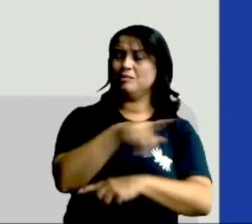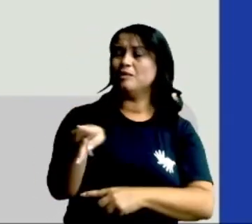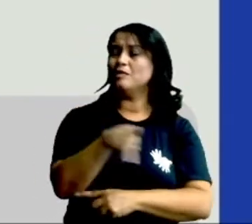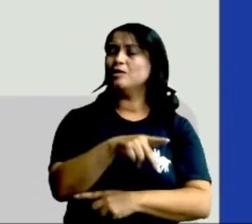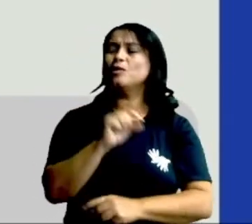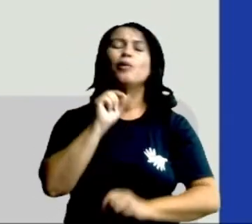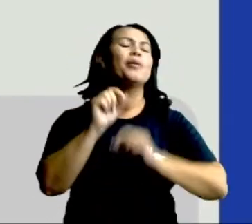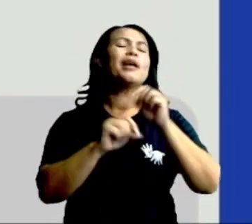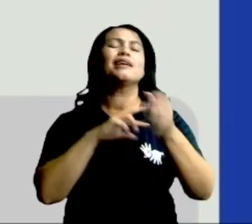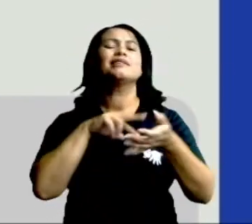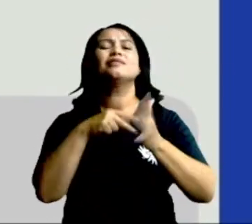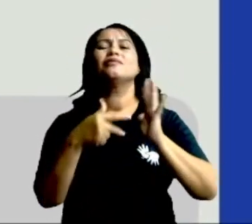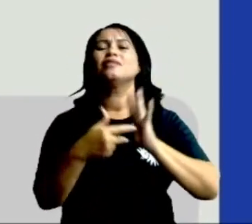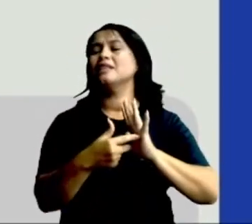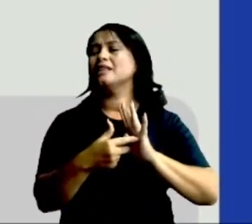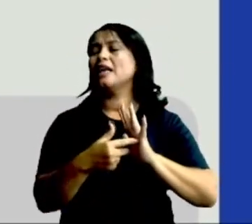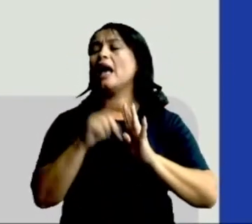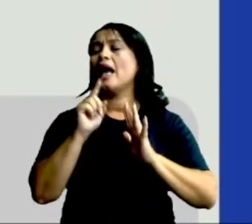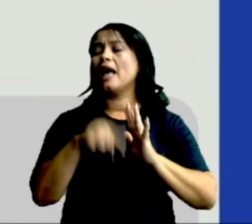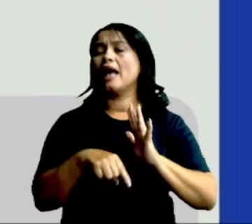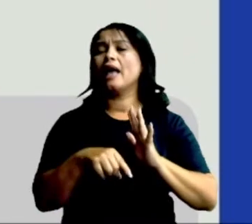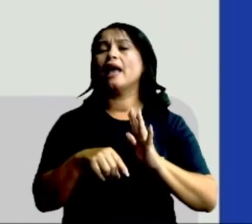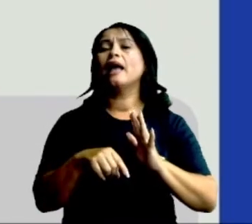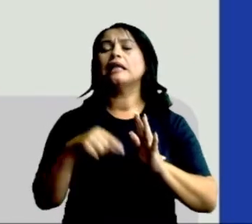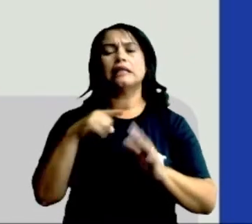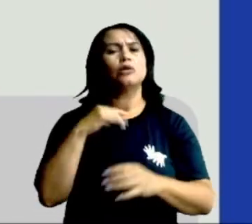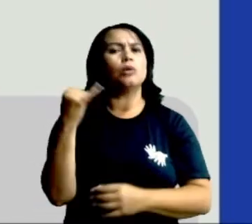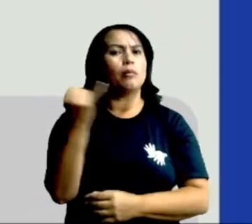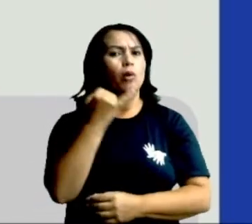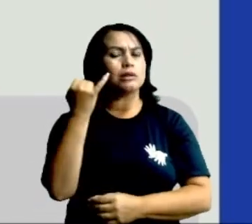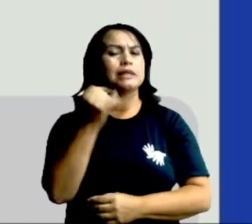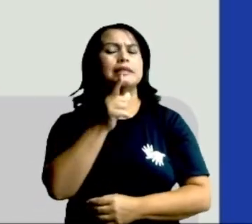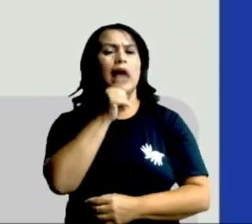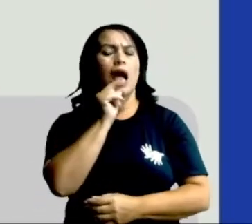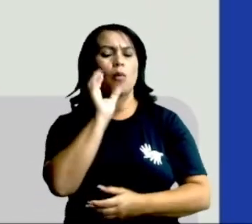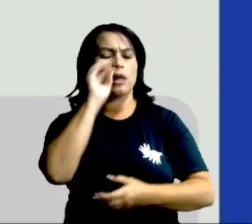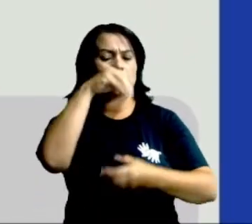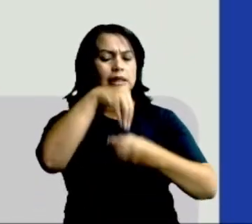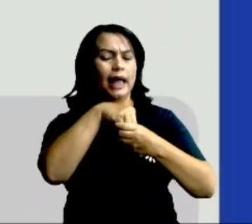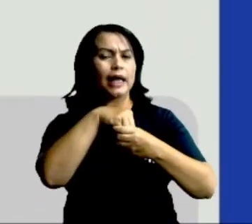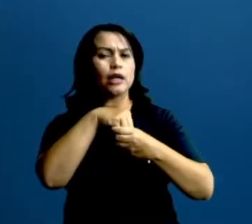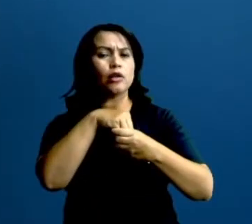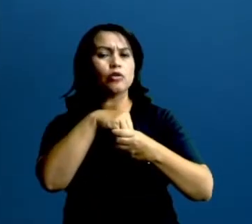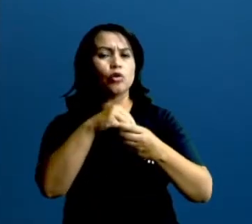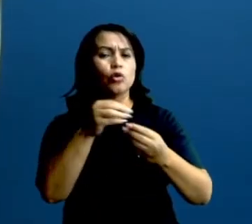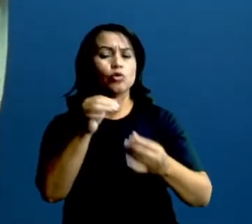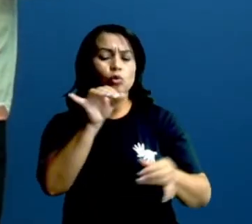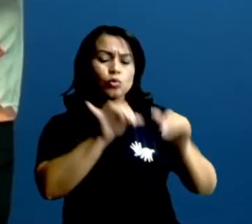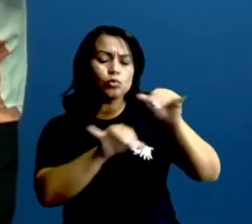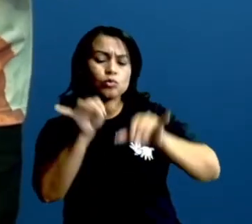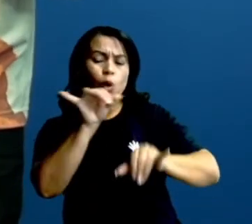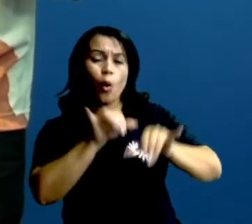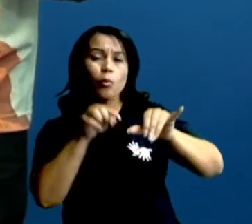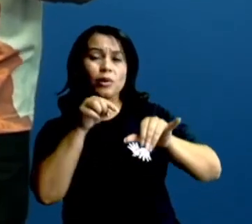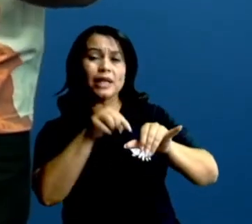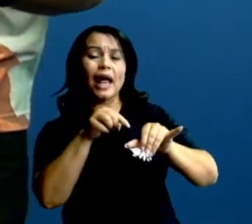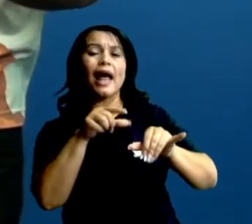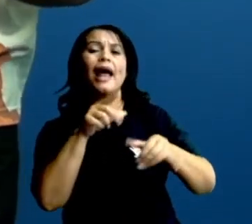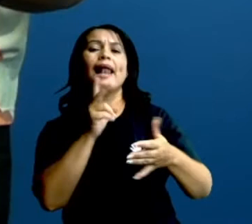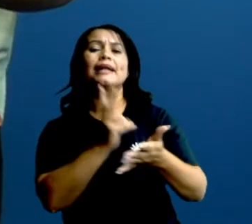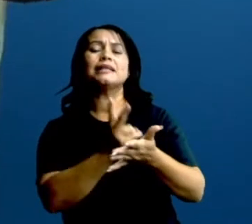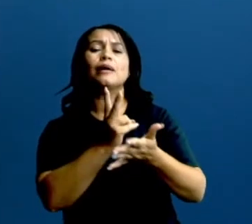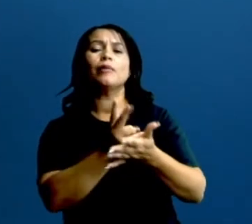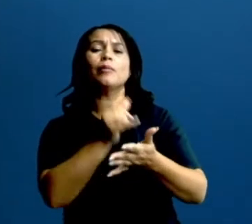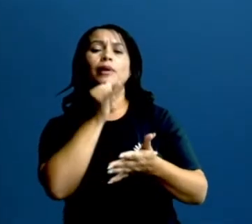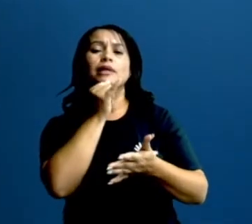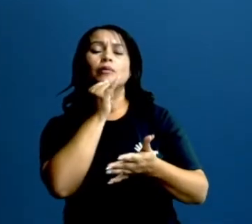organolépticas. O que seria essa propriedade? É uma propriedade extremamente importante que a água possui, que é o fato dela poder ser sentida